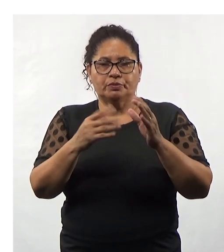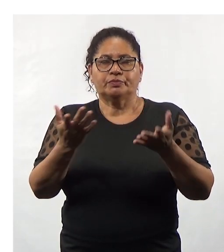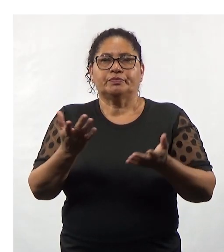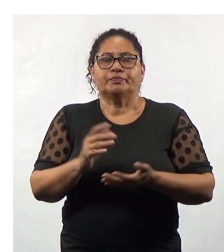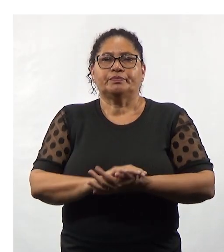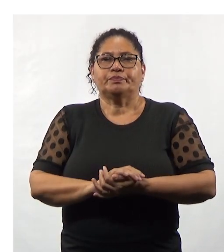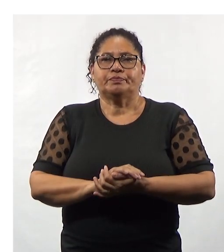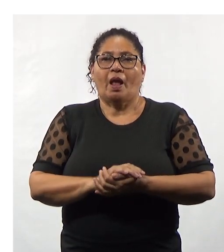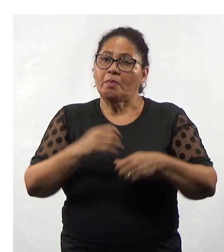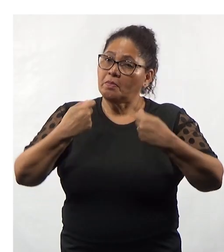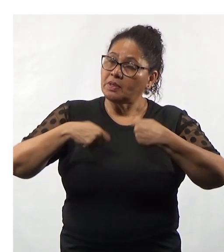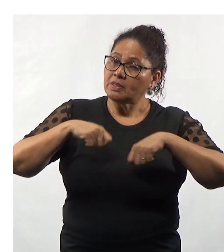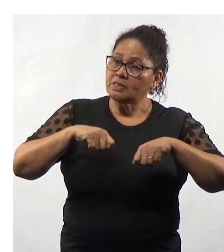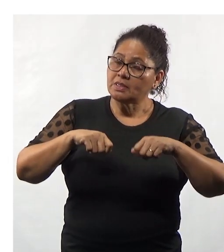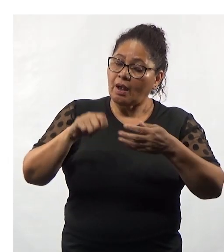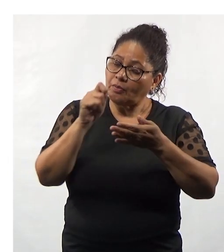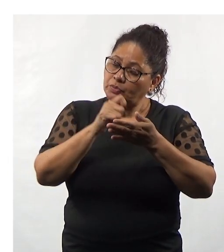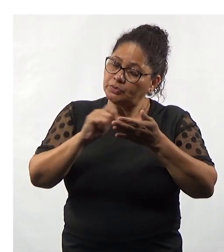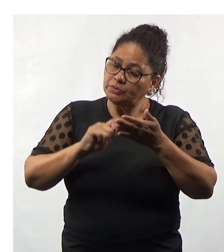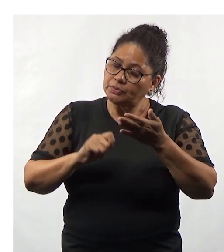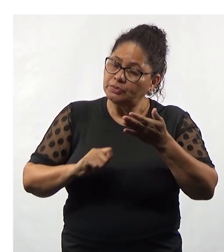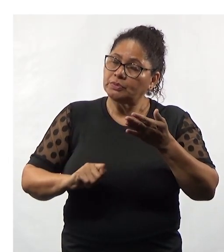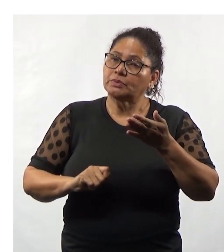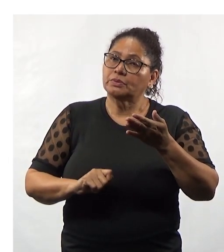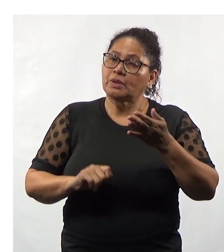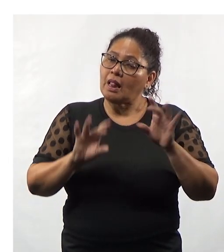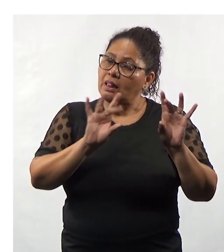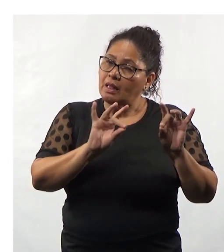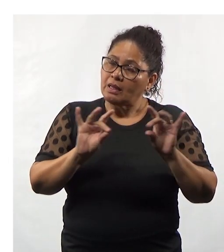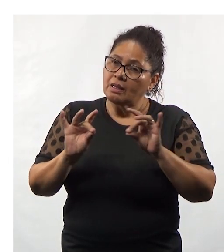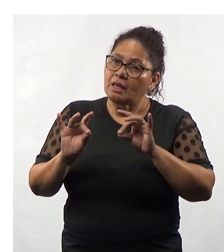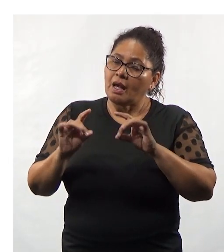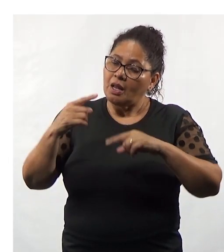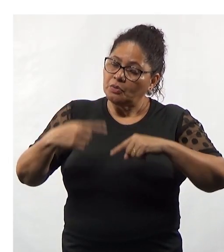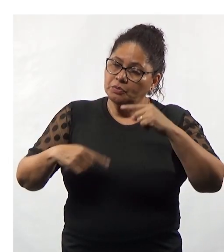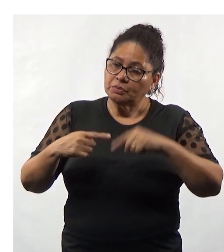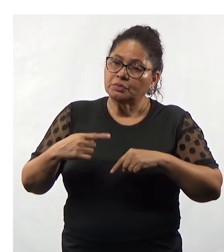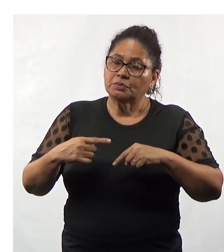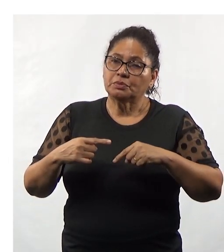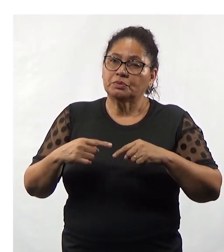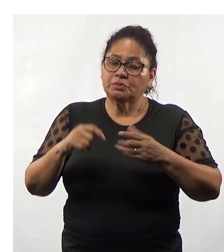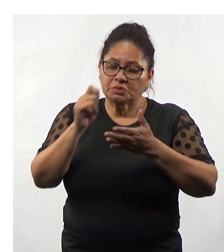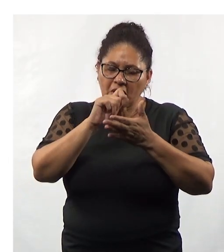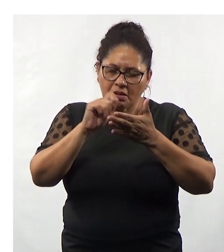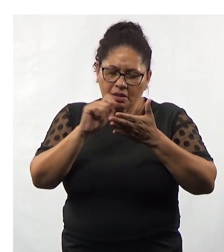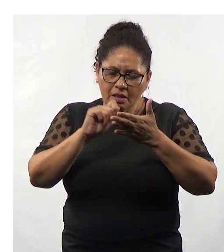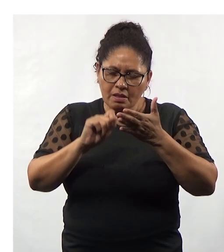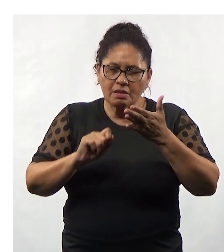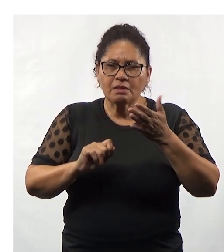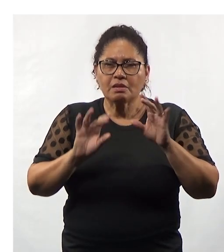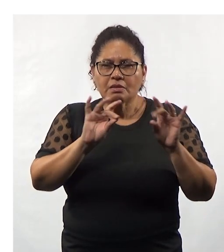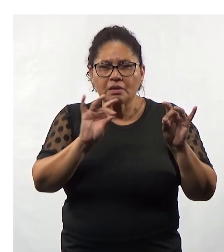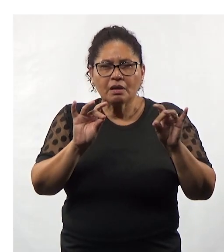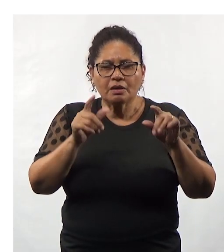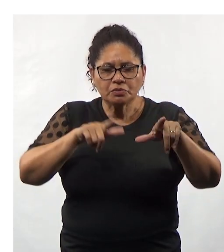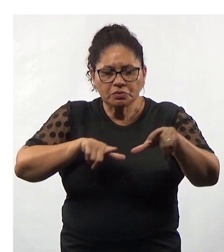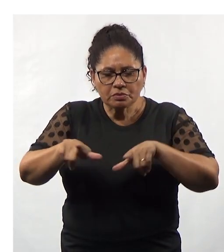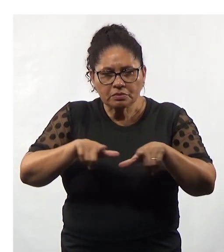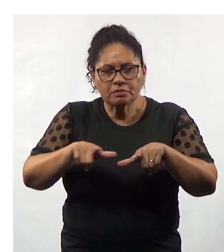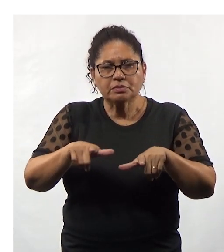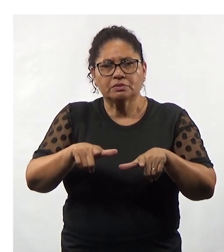execução. Precisamos descrever o produto, fazer uma descrição do produto ou